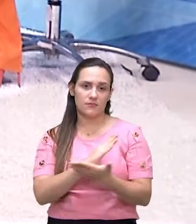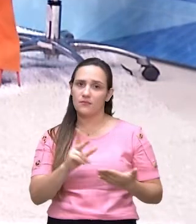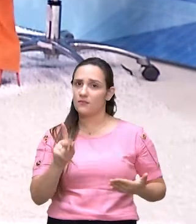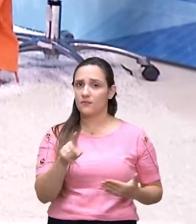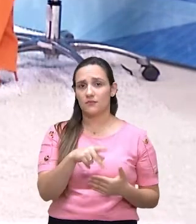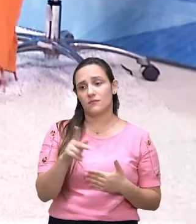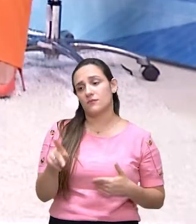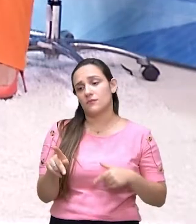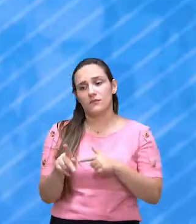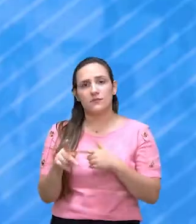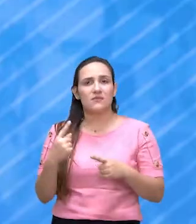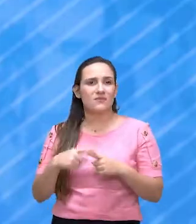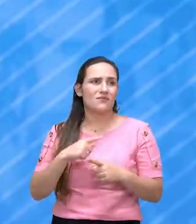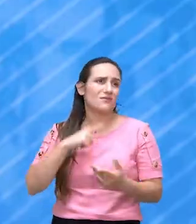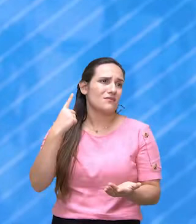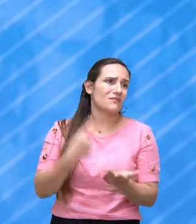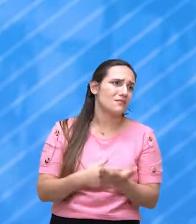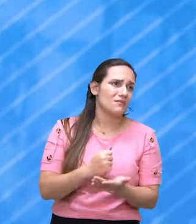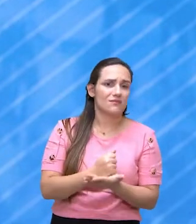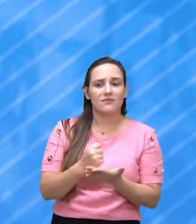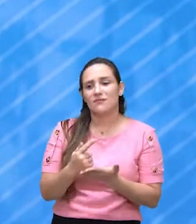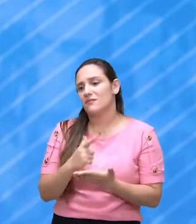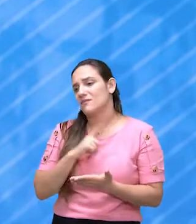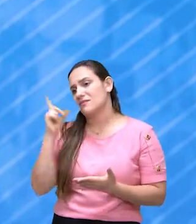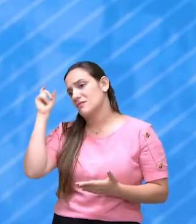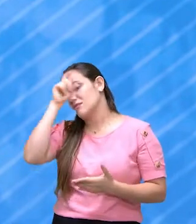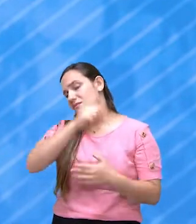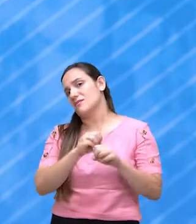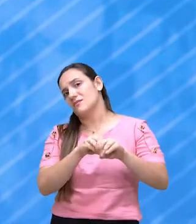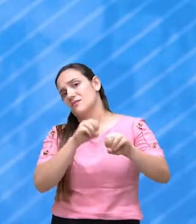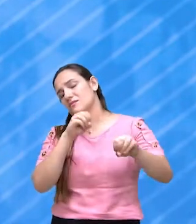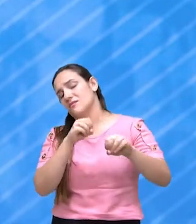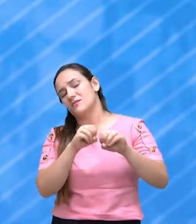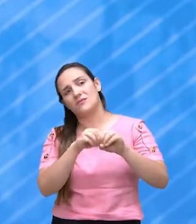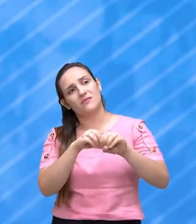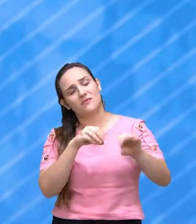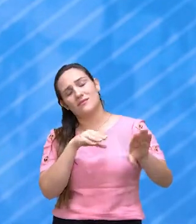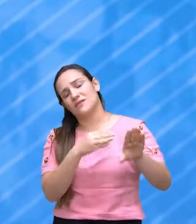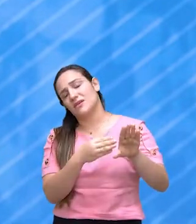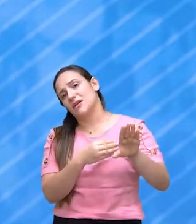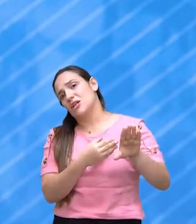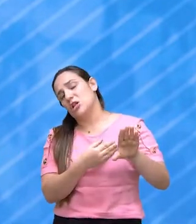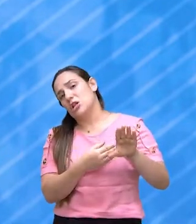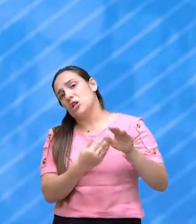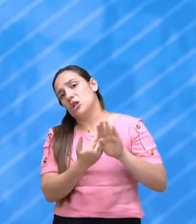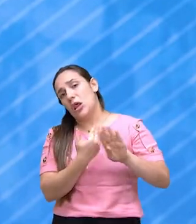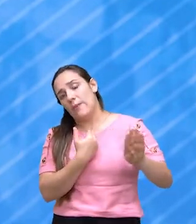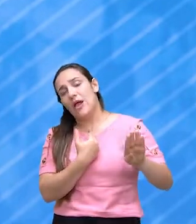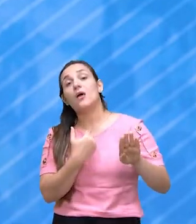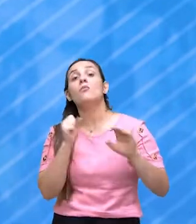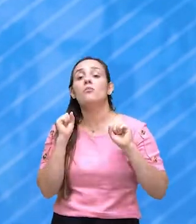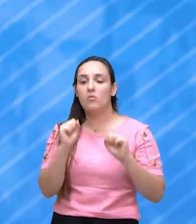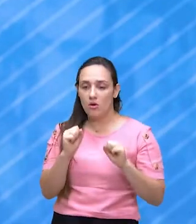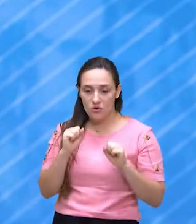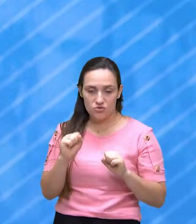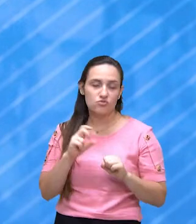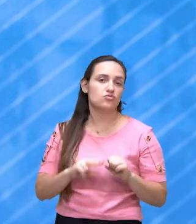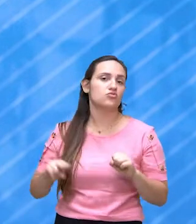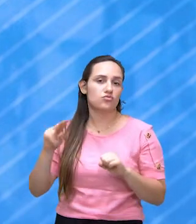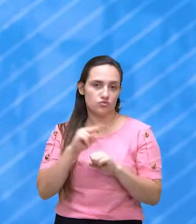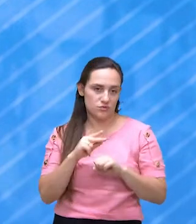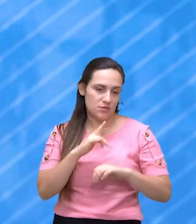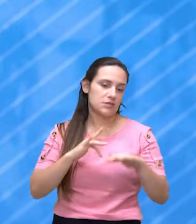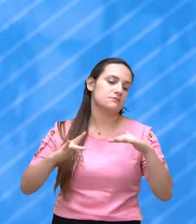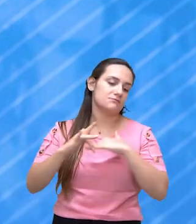inaugural professores que muitas vezes em razão da agenda em razão da distância podem estar ali né através das